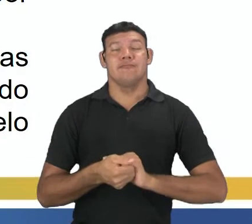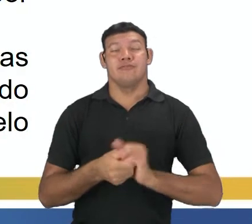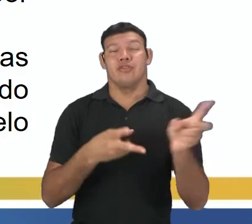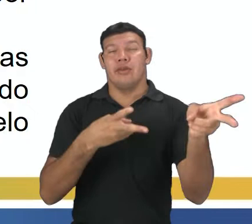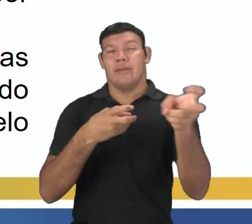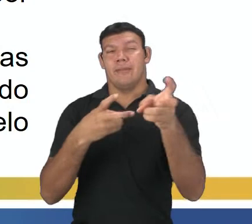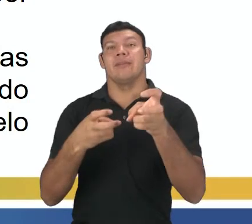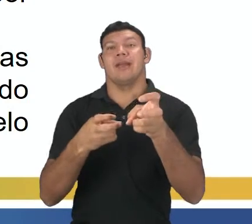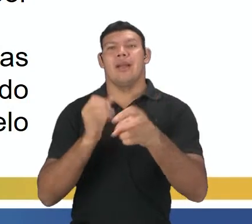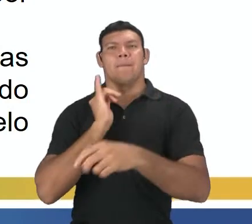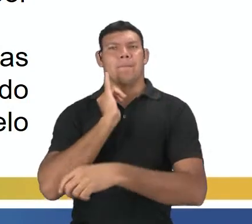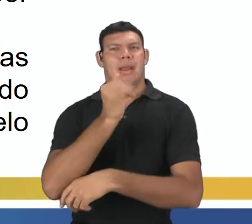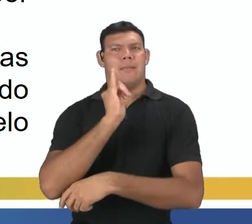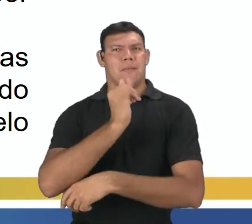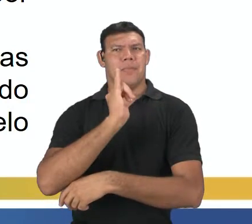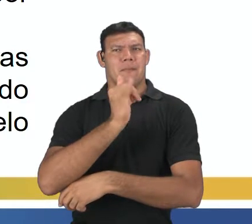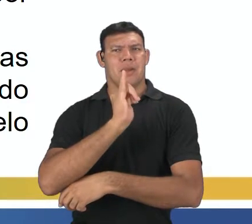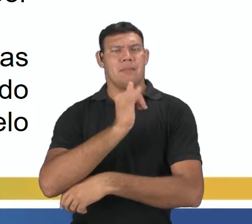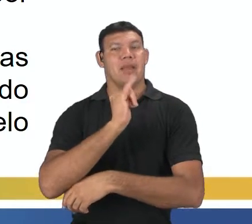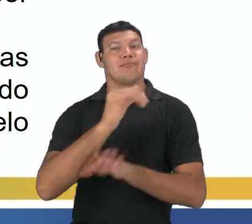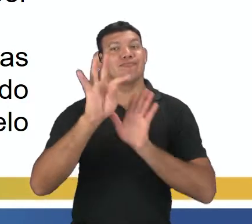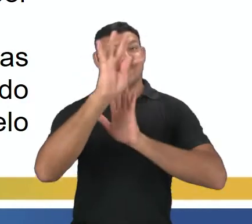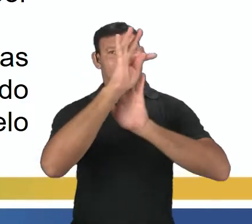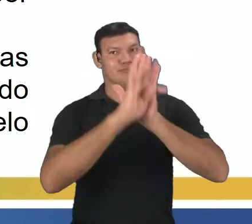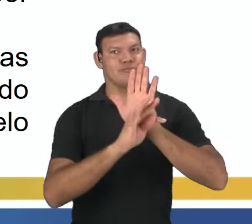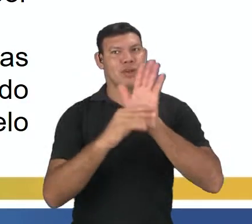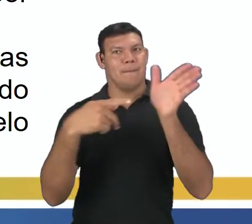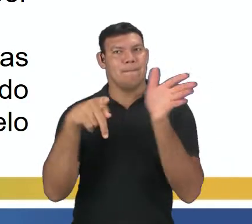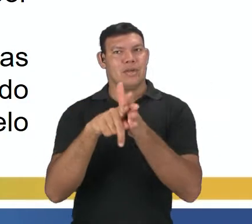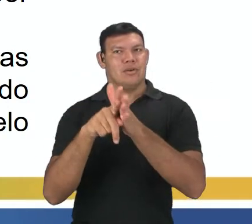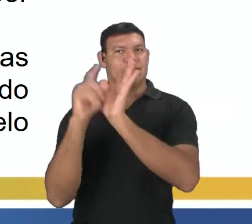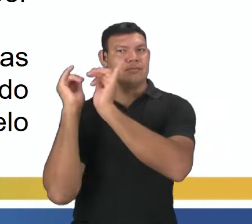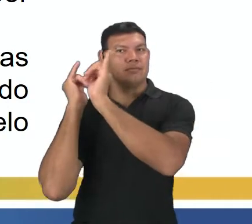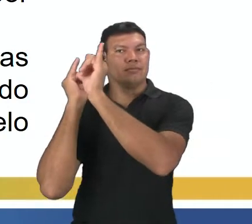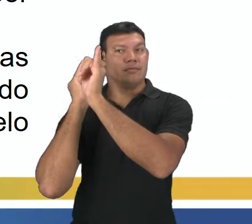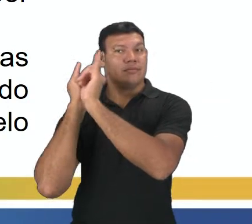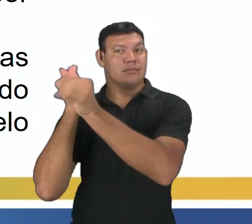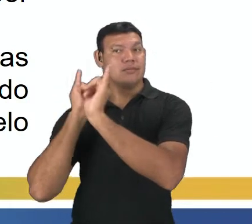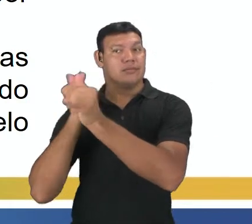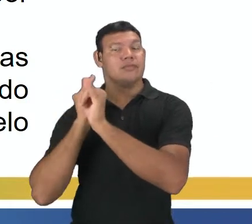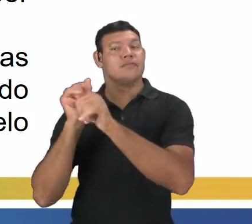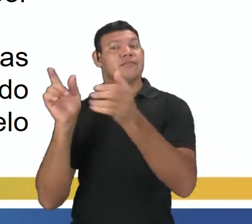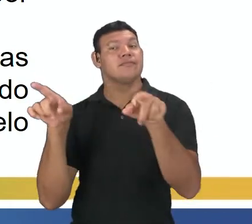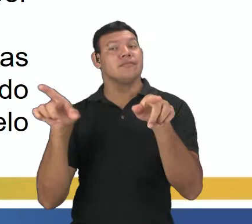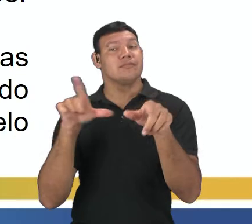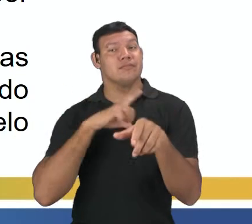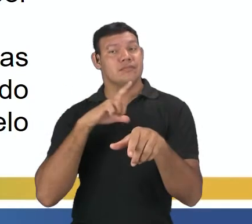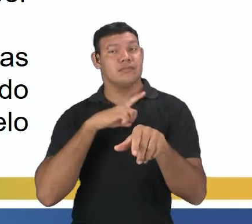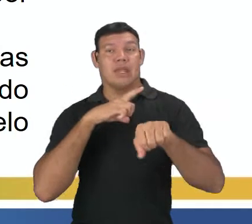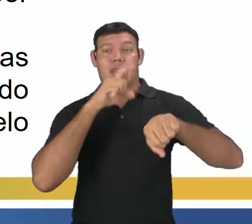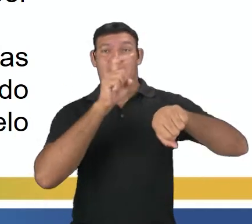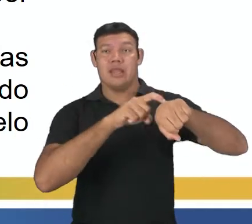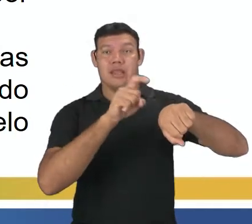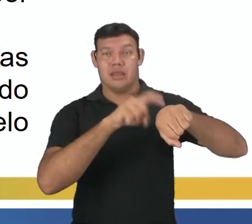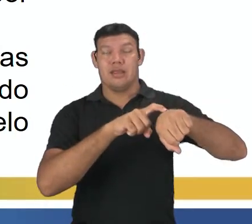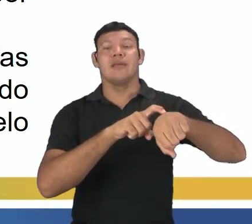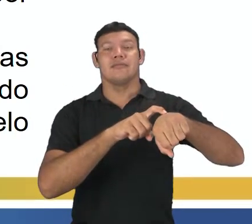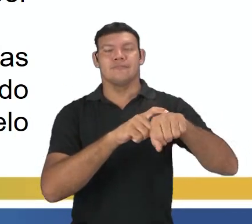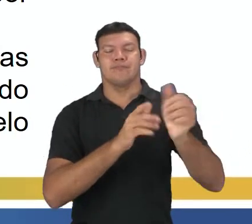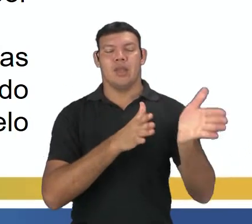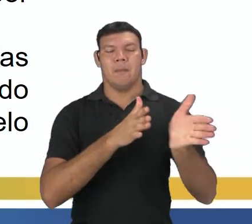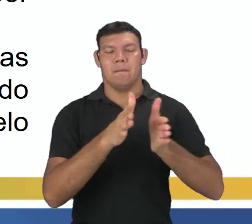a narrativa, que o texto para ser um conto, ele também tem o seu tempo. As narrativas se passam em um